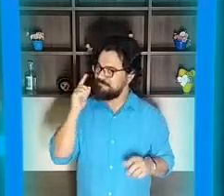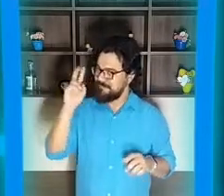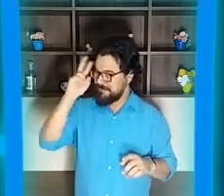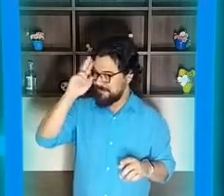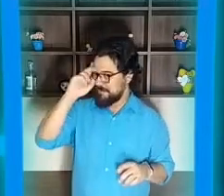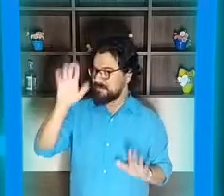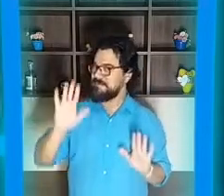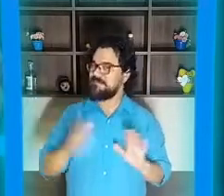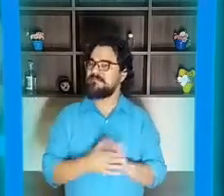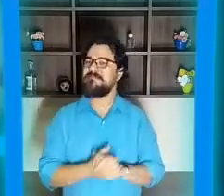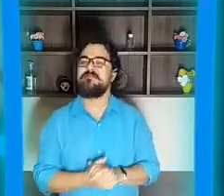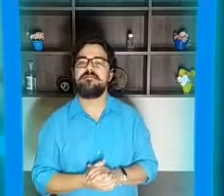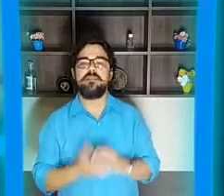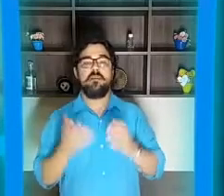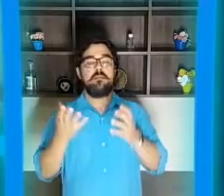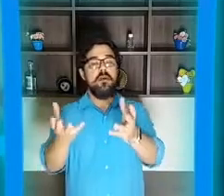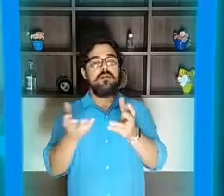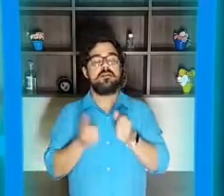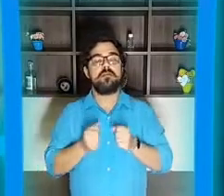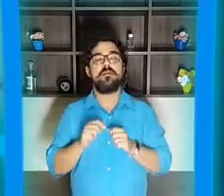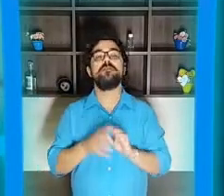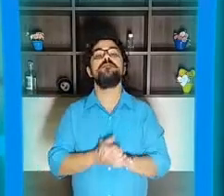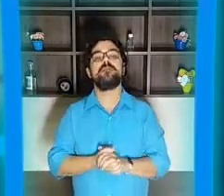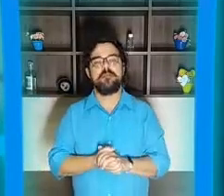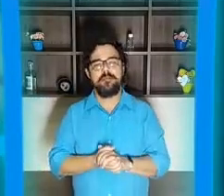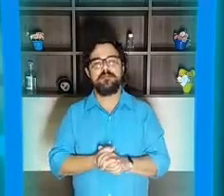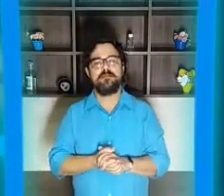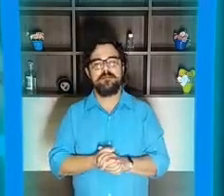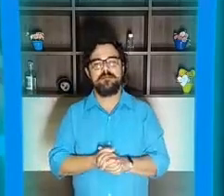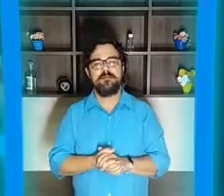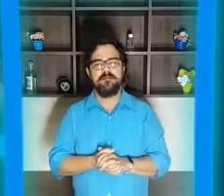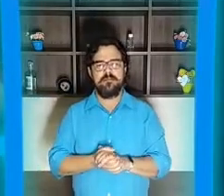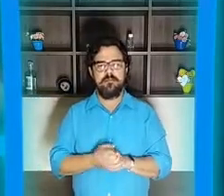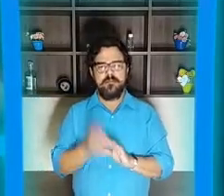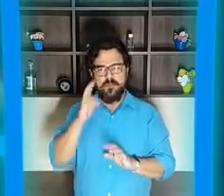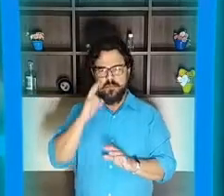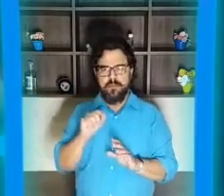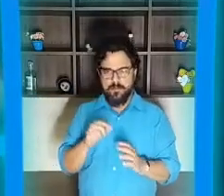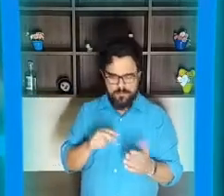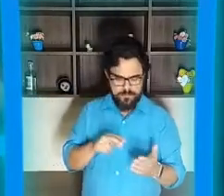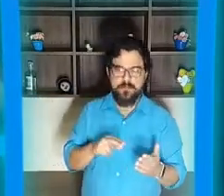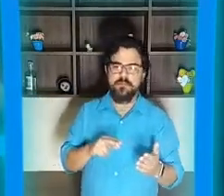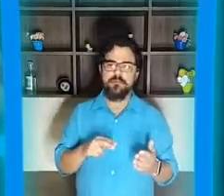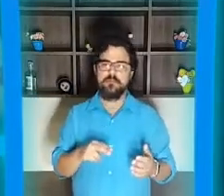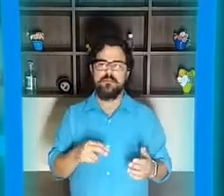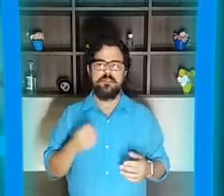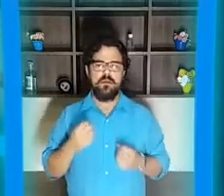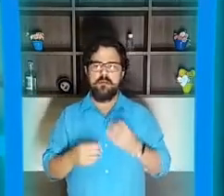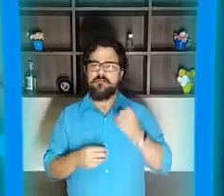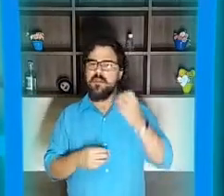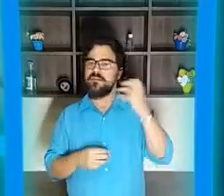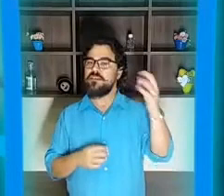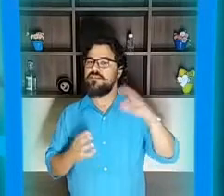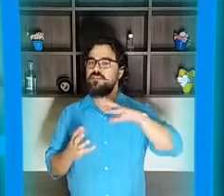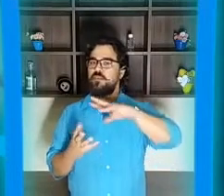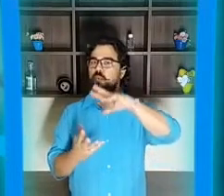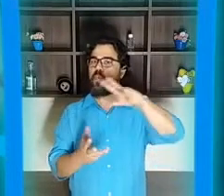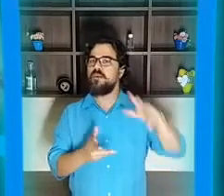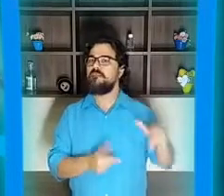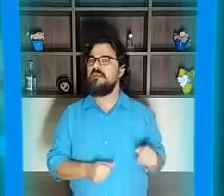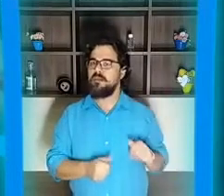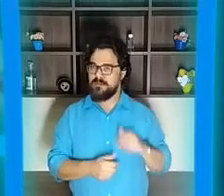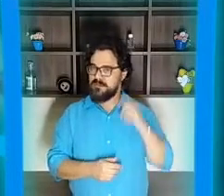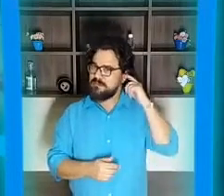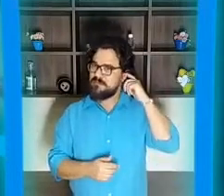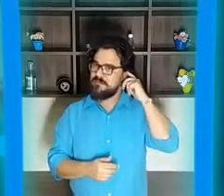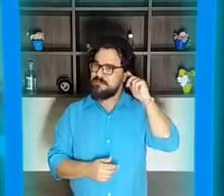vamos receber... Deixa eu ver aqui. Olha, um viajante do universo. Ué, como assim? Ué, é, gente, mas